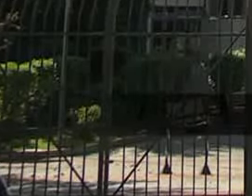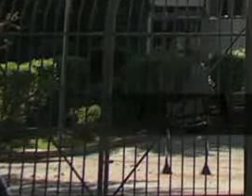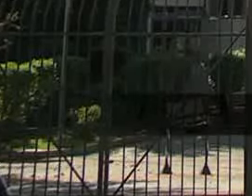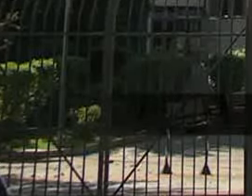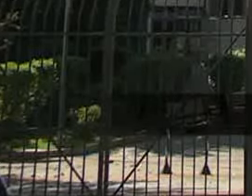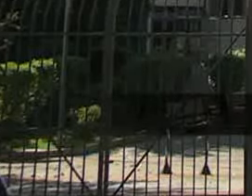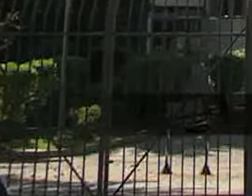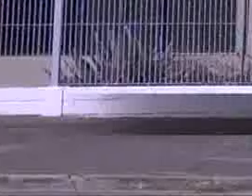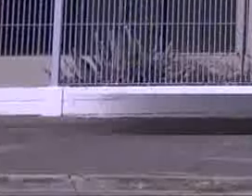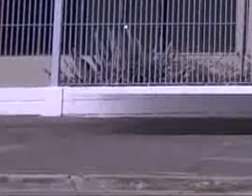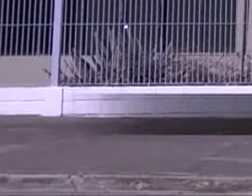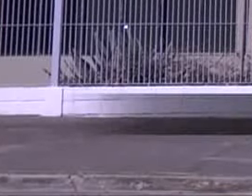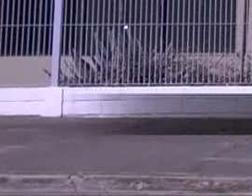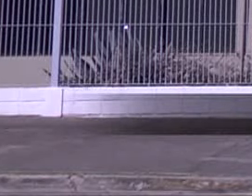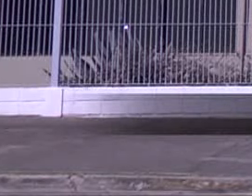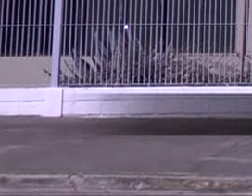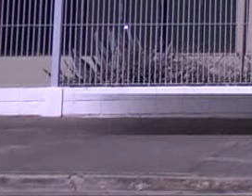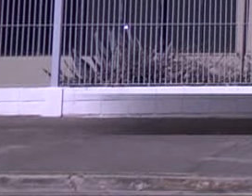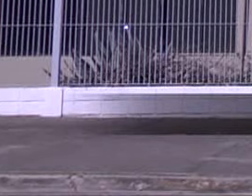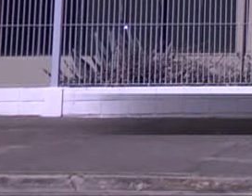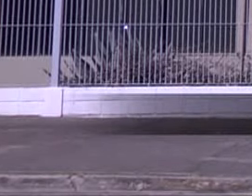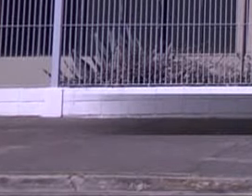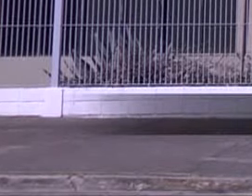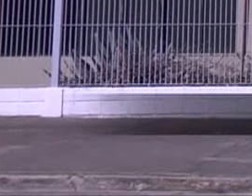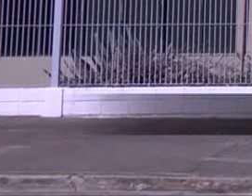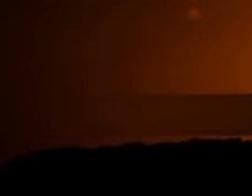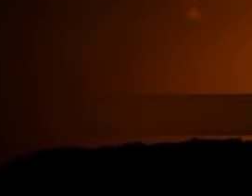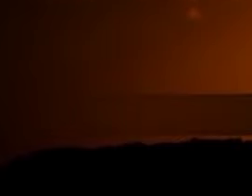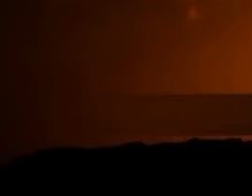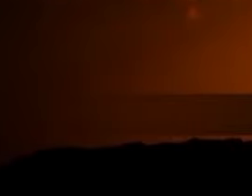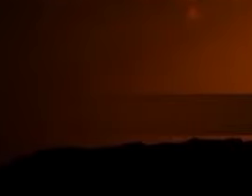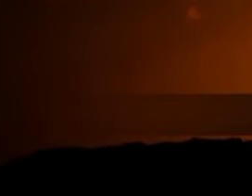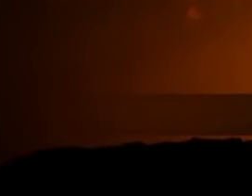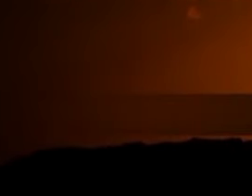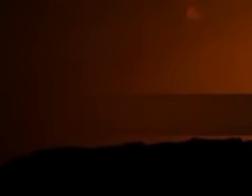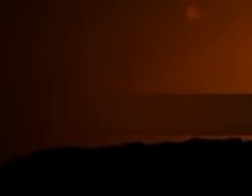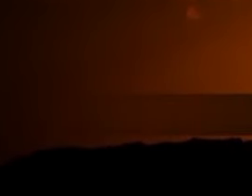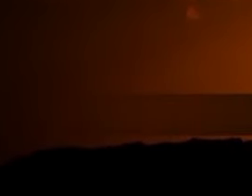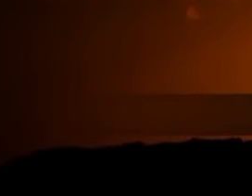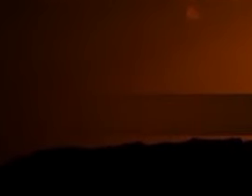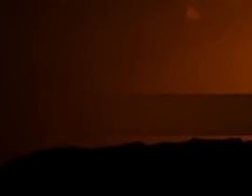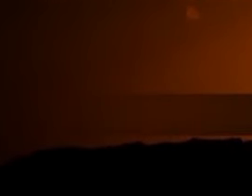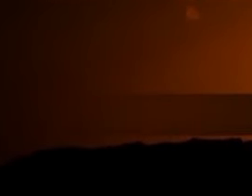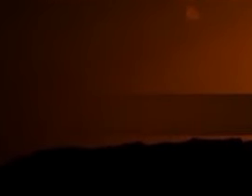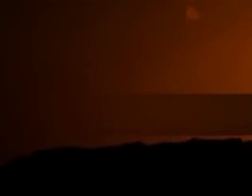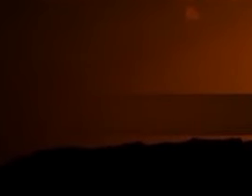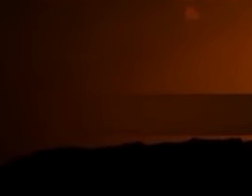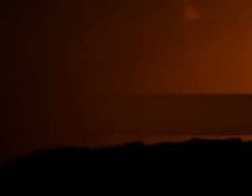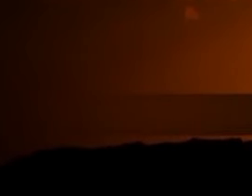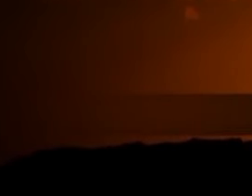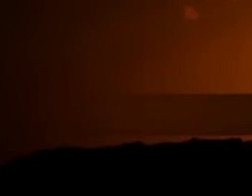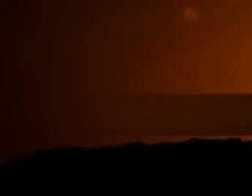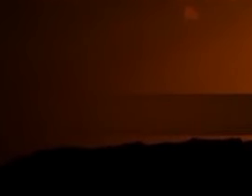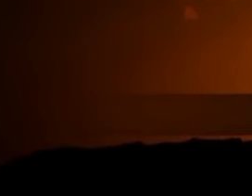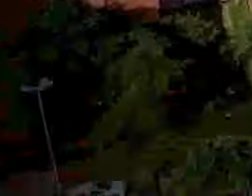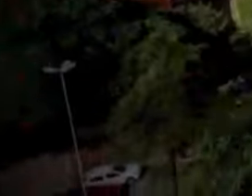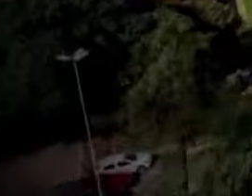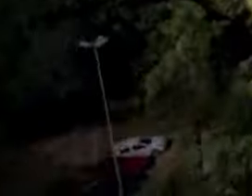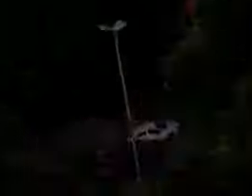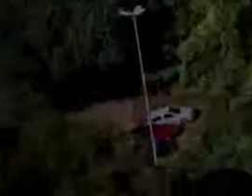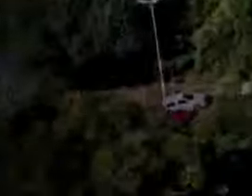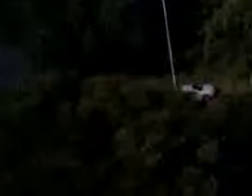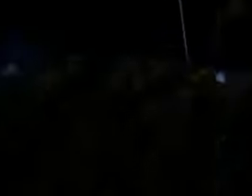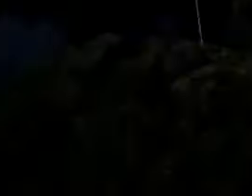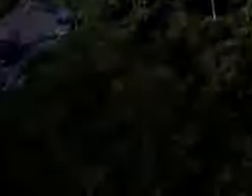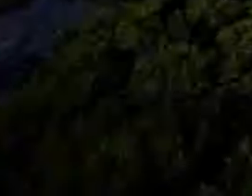furas só Brasil florão na América iluminado ao sol do novo mundo do